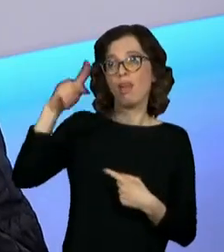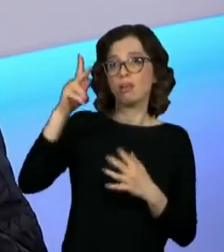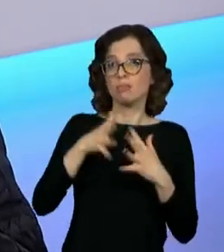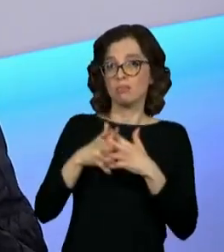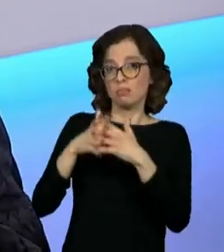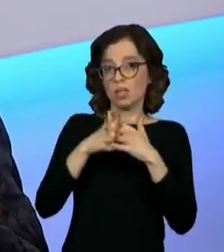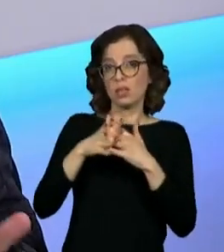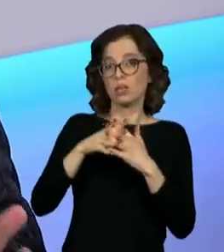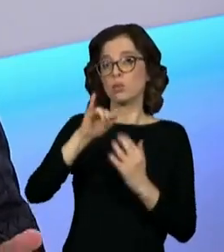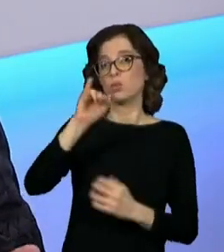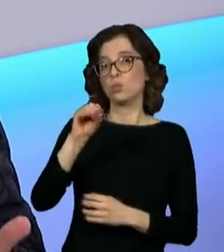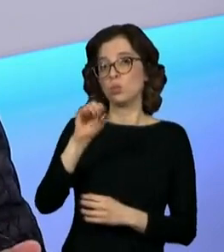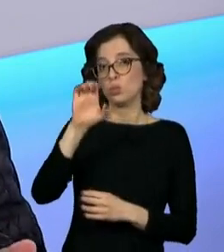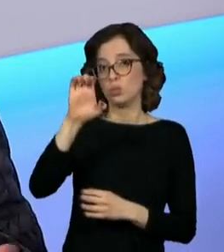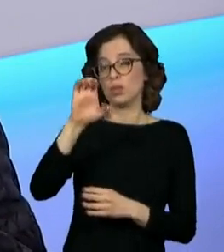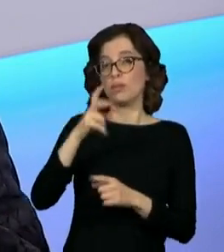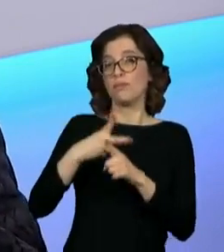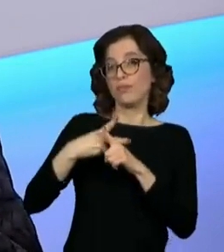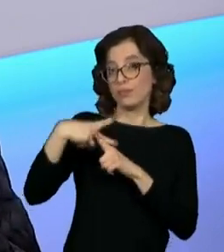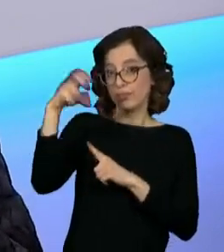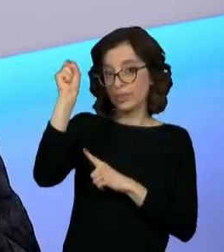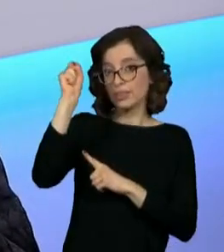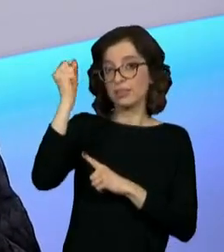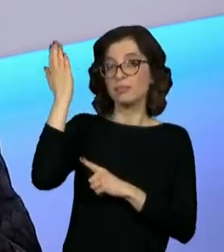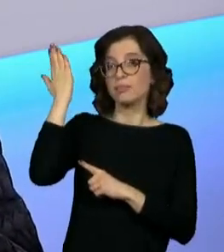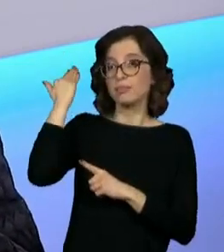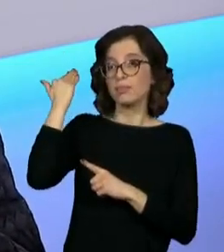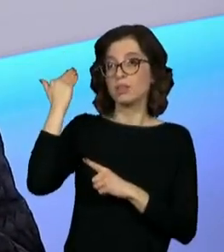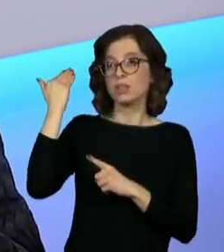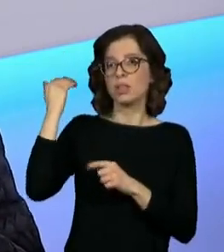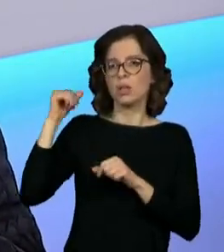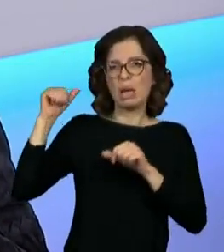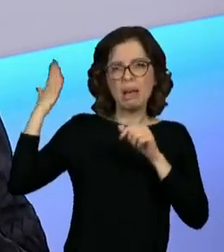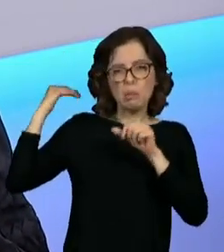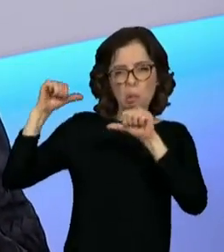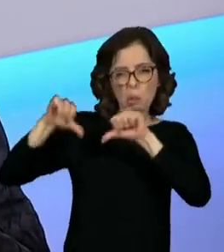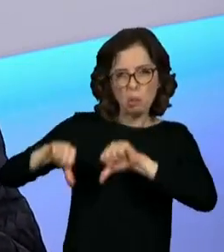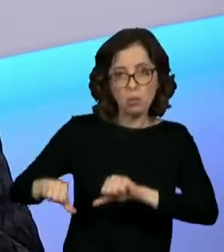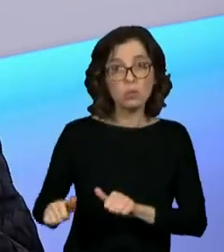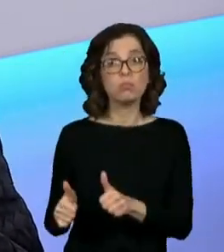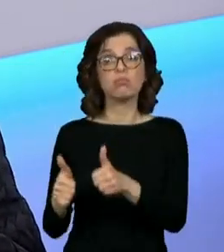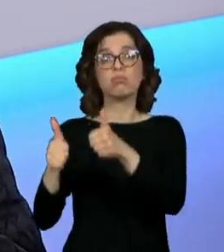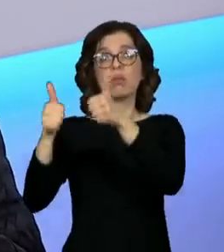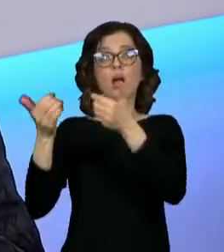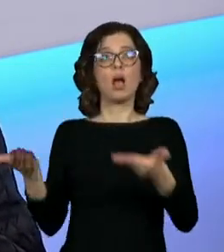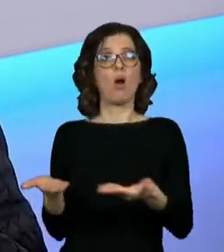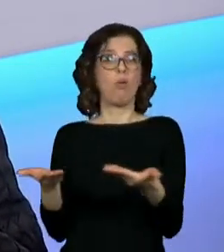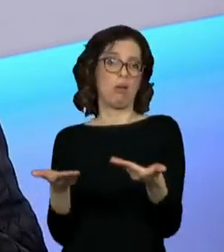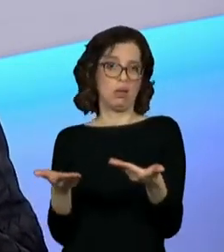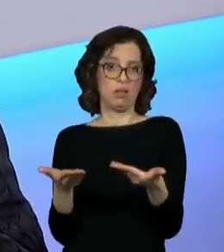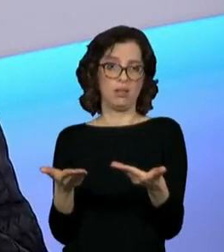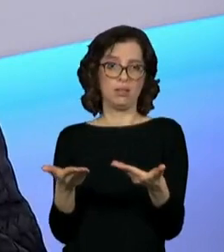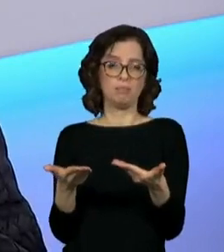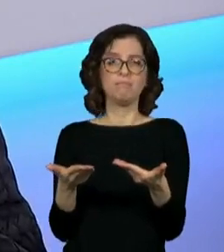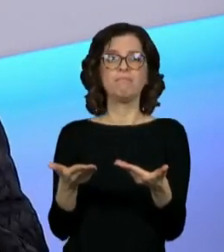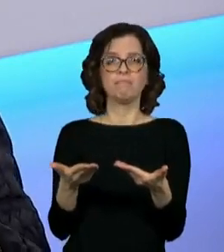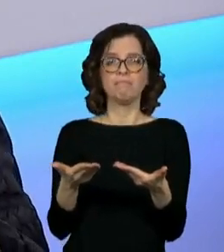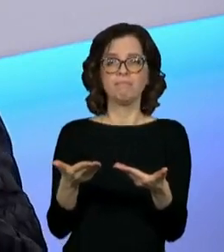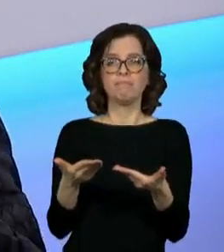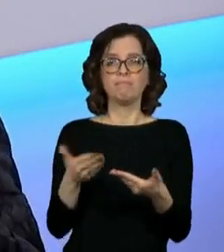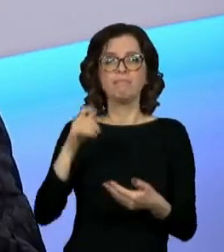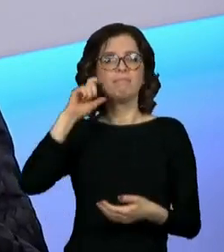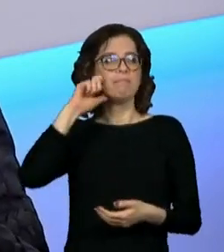teve um começo difícil, mas agora parece que está melhorando, inclusive no governo. A gente teve Macron reeleito na França. A